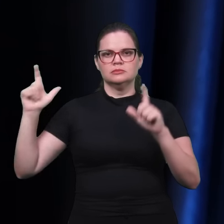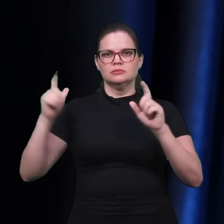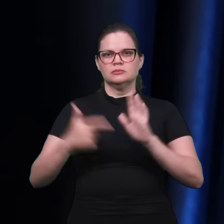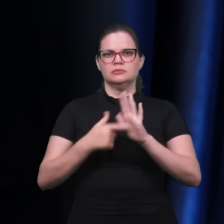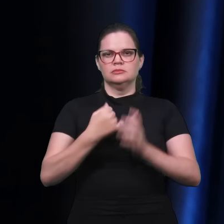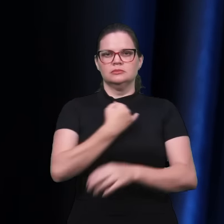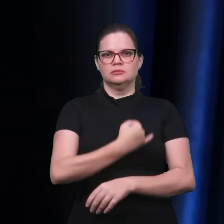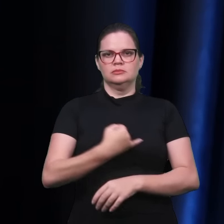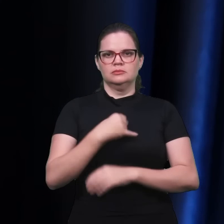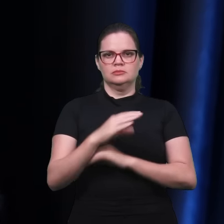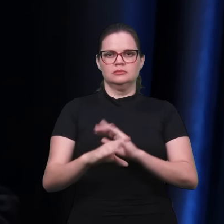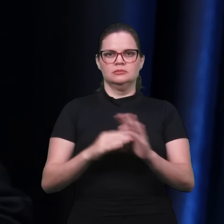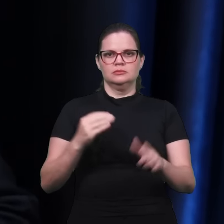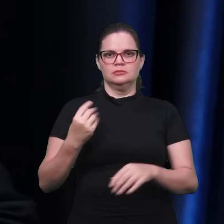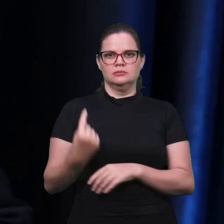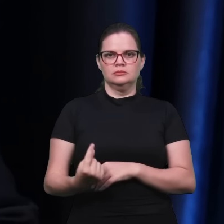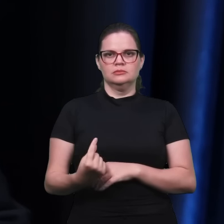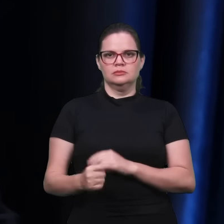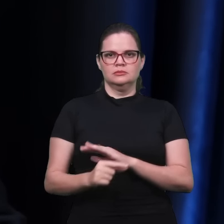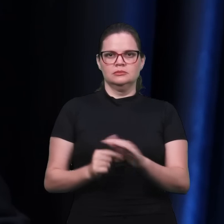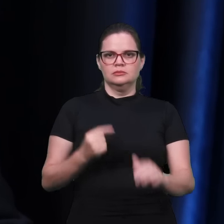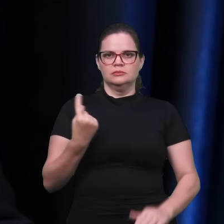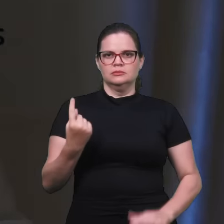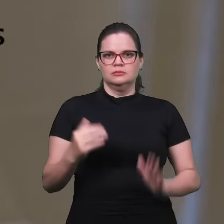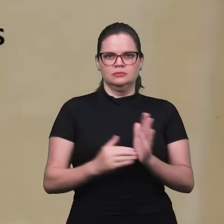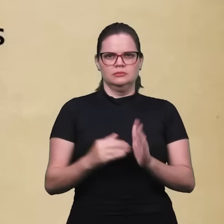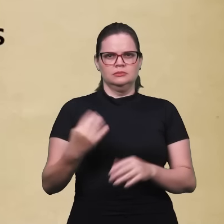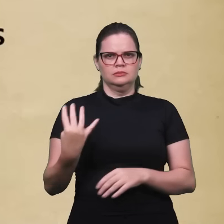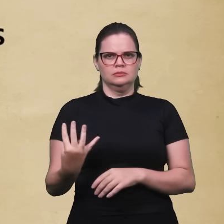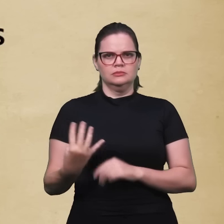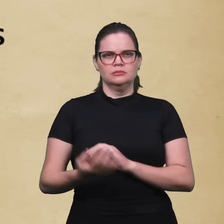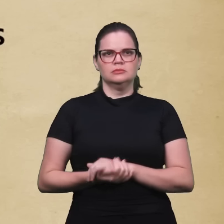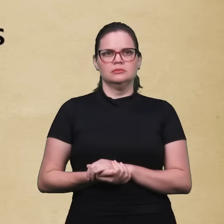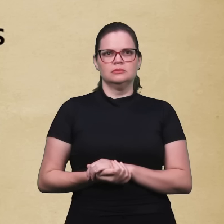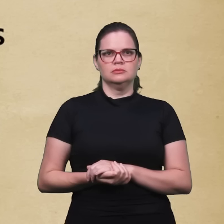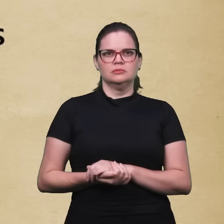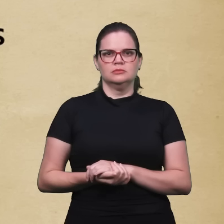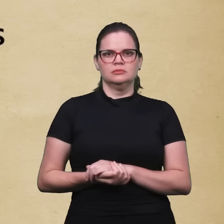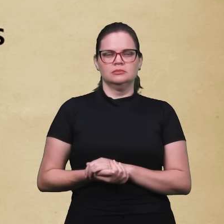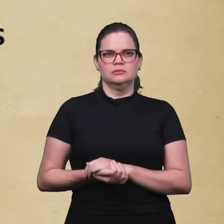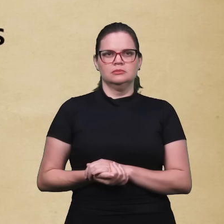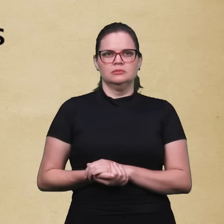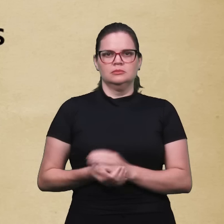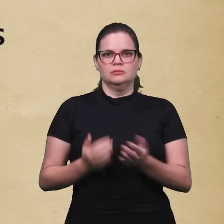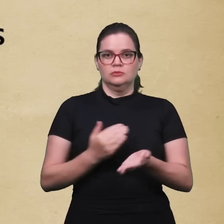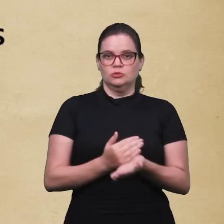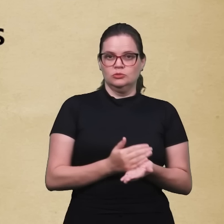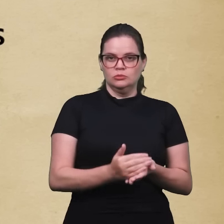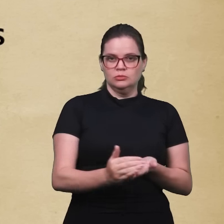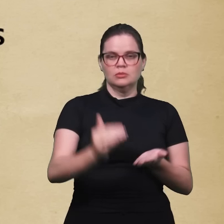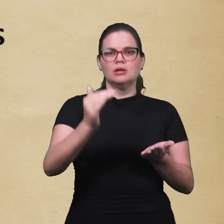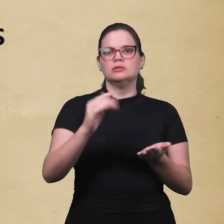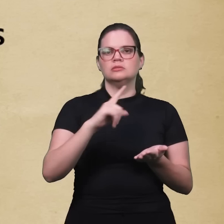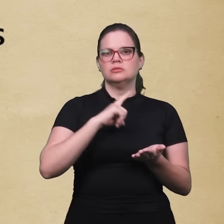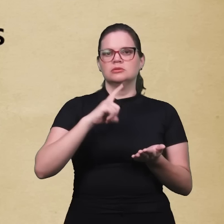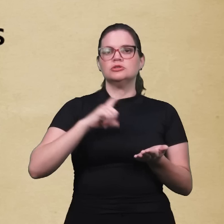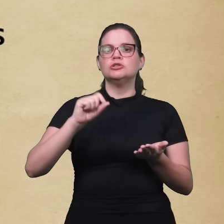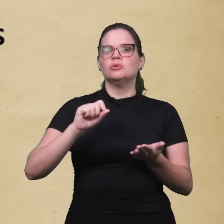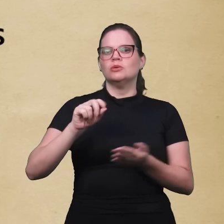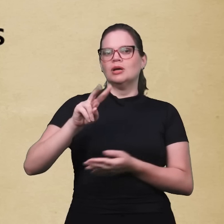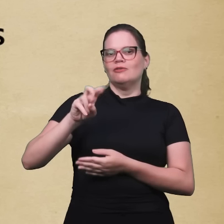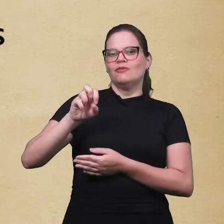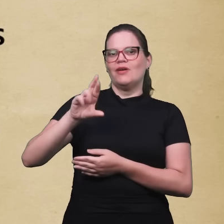João, capítulo 1, verso 1 a 4, que diz assim: No princípio era o Verbo, e o Verbo estava